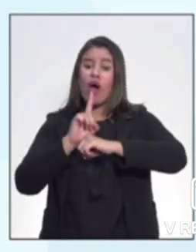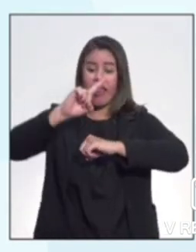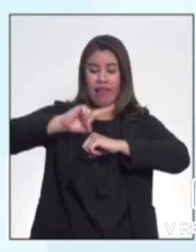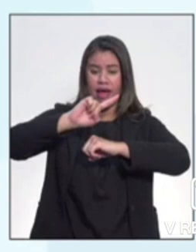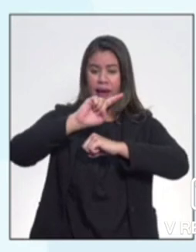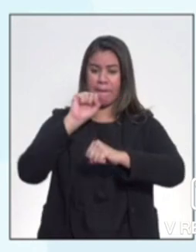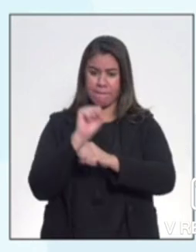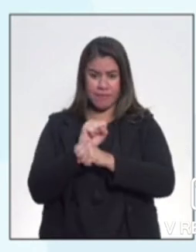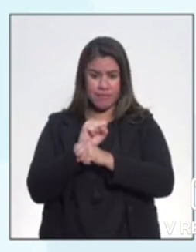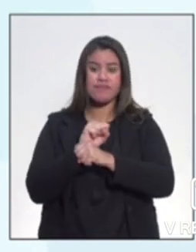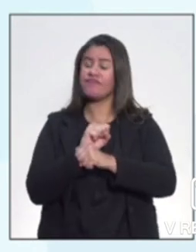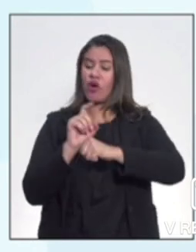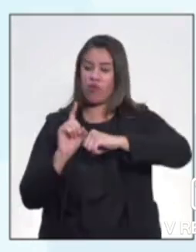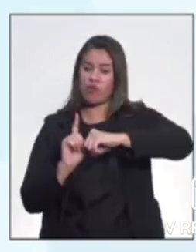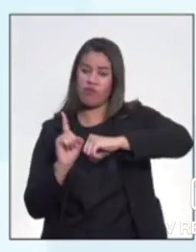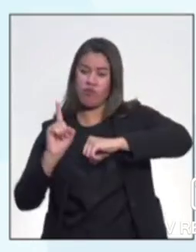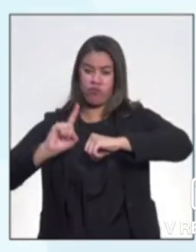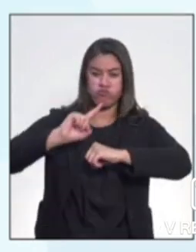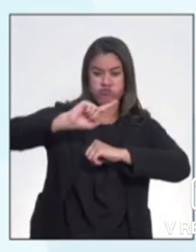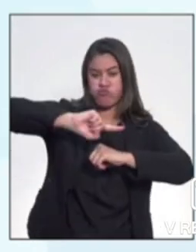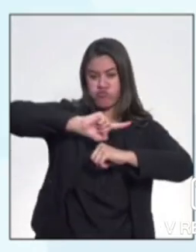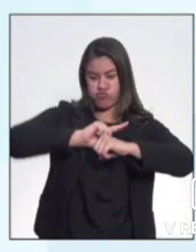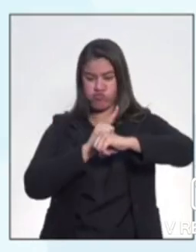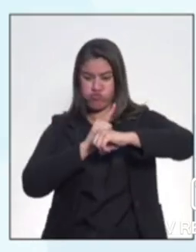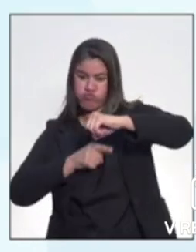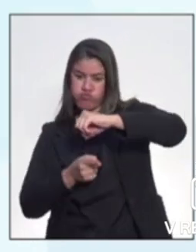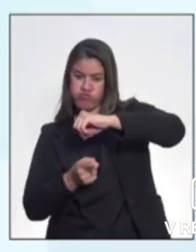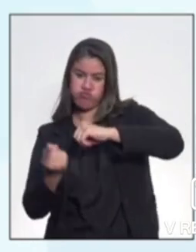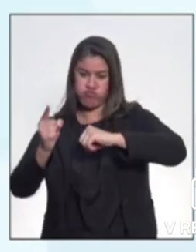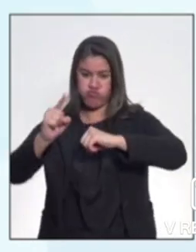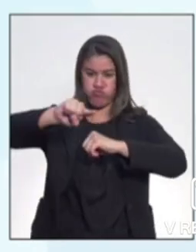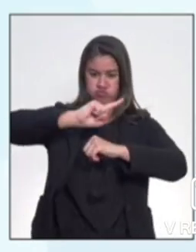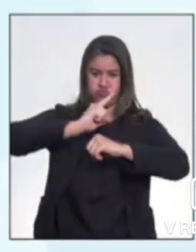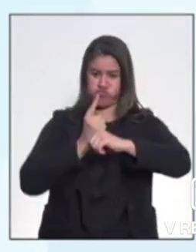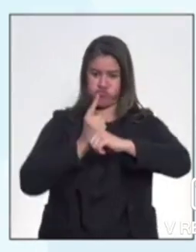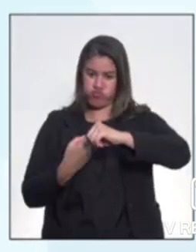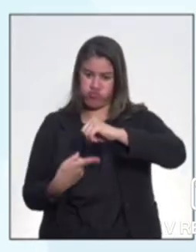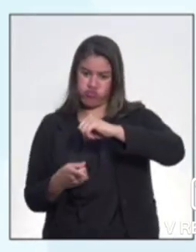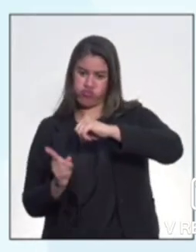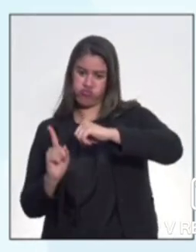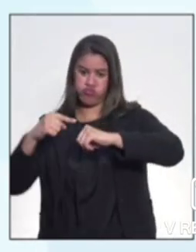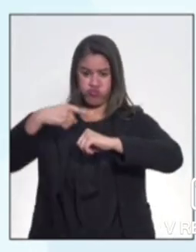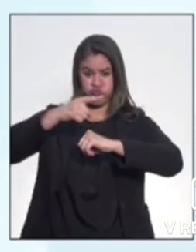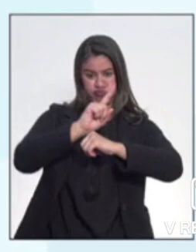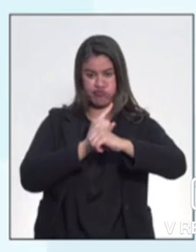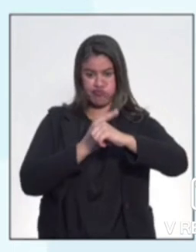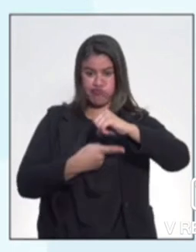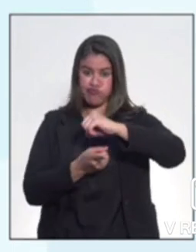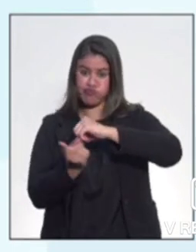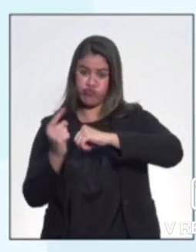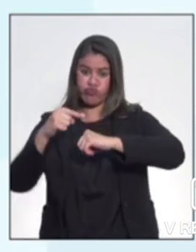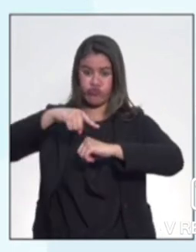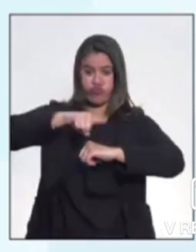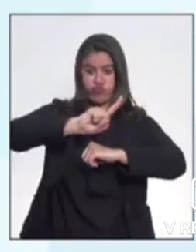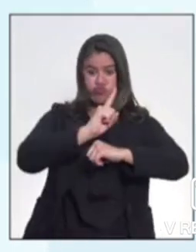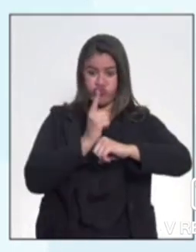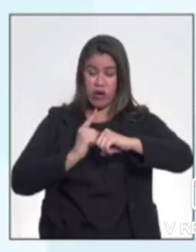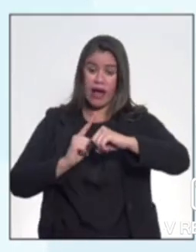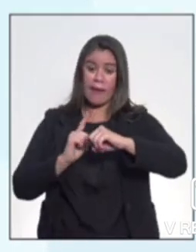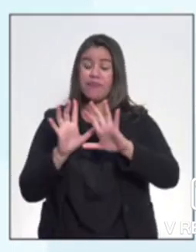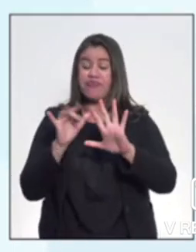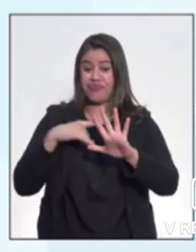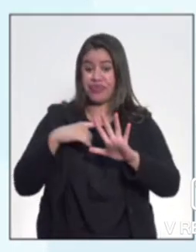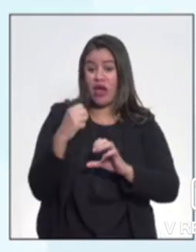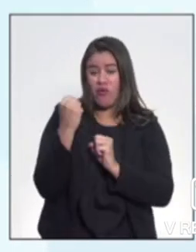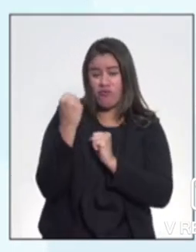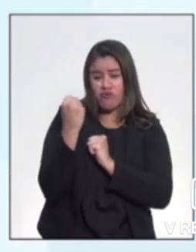ele afastado do núcleo, que é a força centrífuga. Né? Vocês devem ter visto isso em física já. Quando você tem uma força